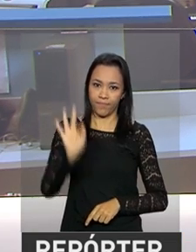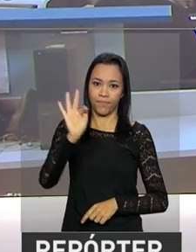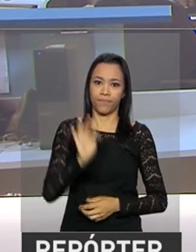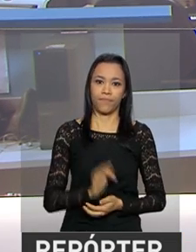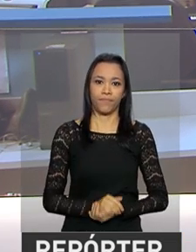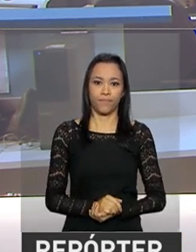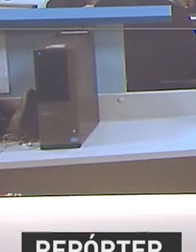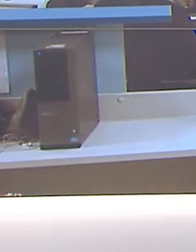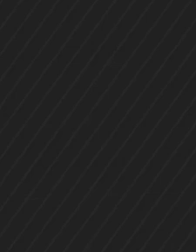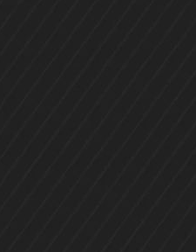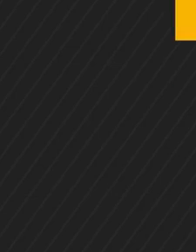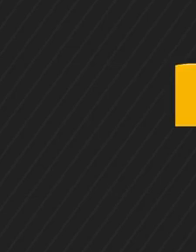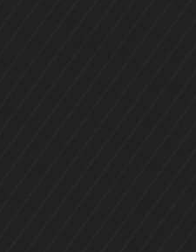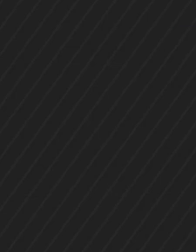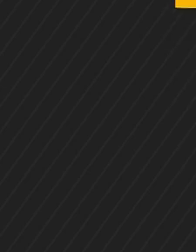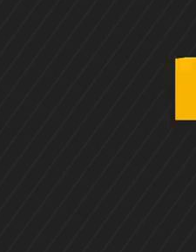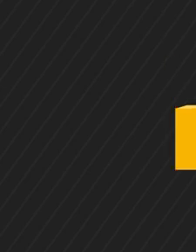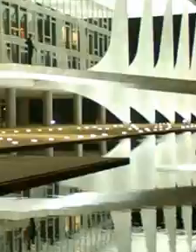Governo